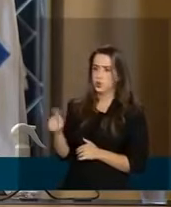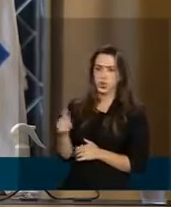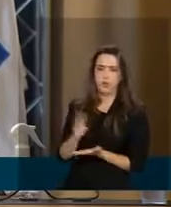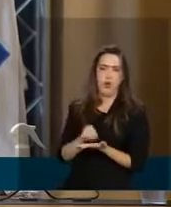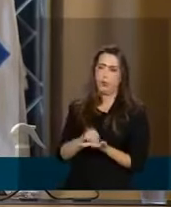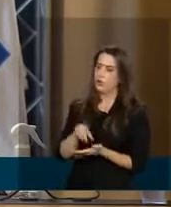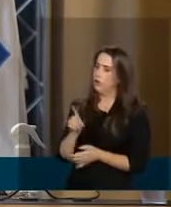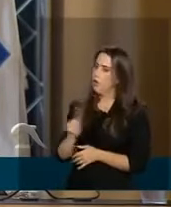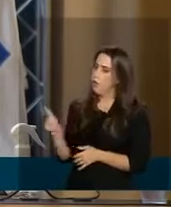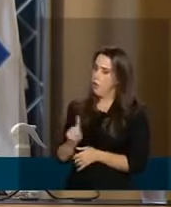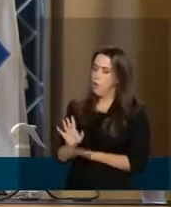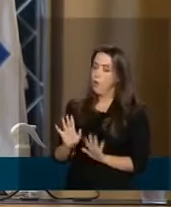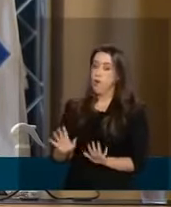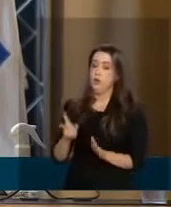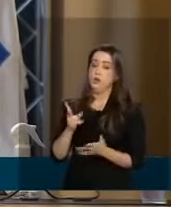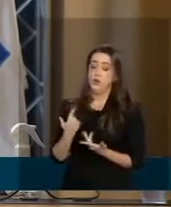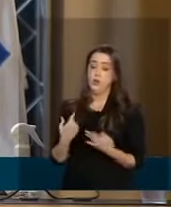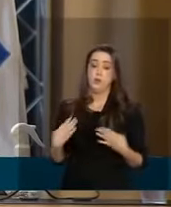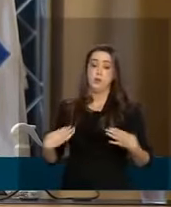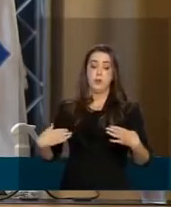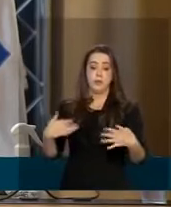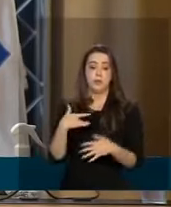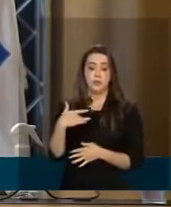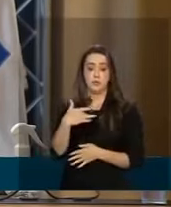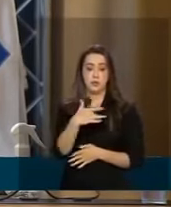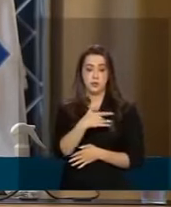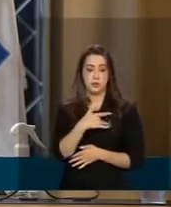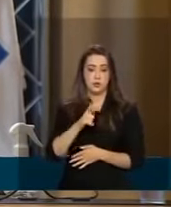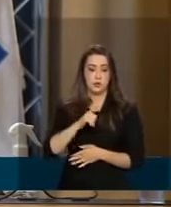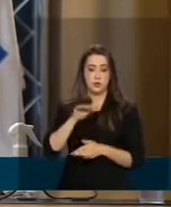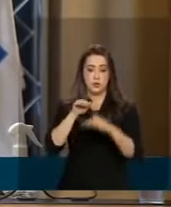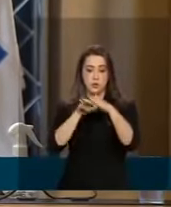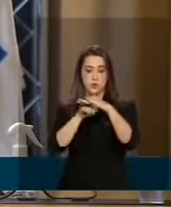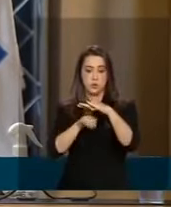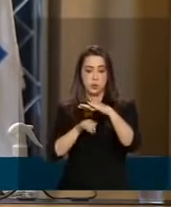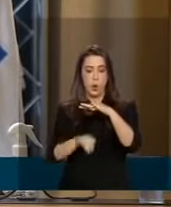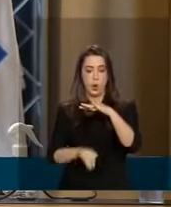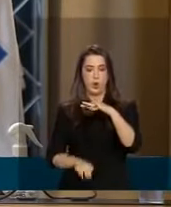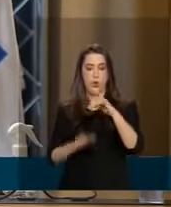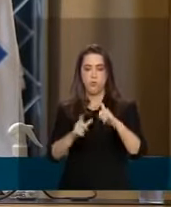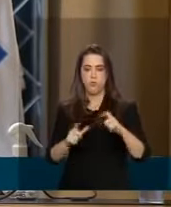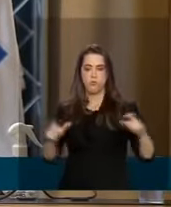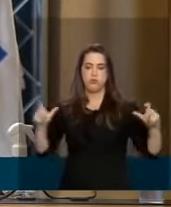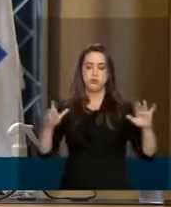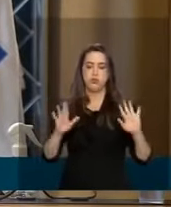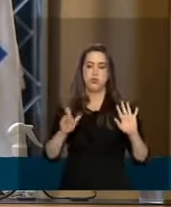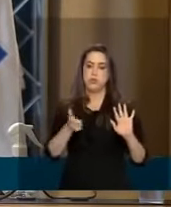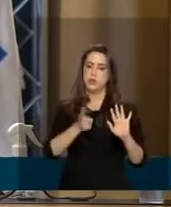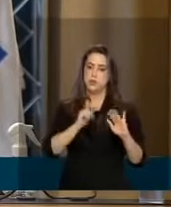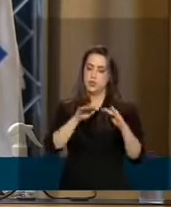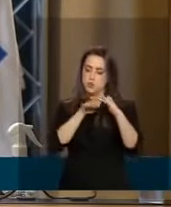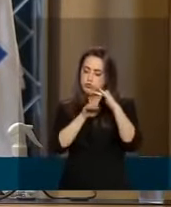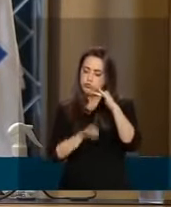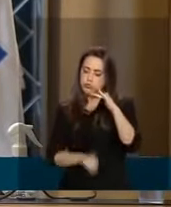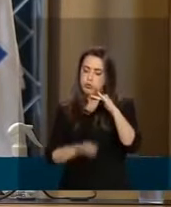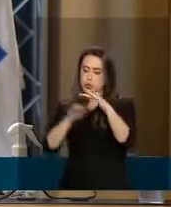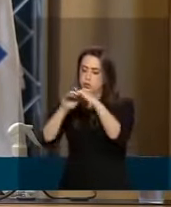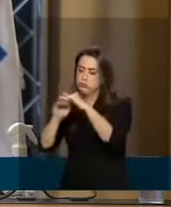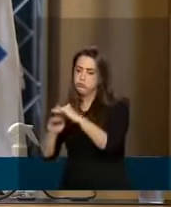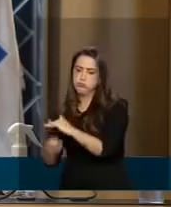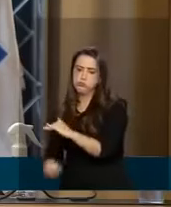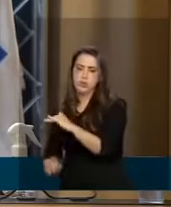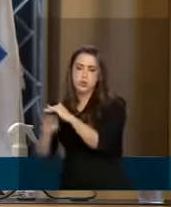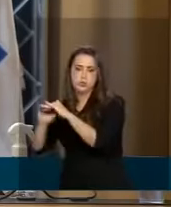teste. Inclusive, o Ministério tem um estoque muito grande de testes que estão armazenados na